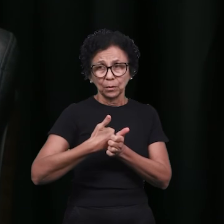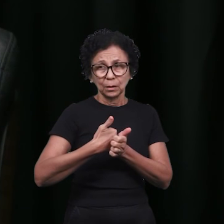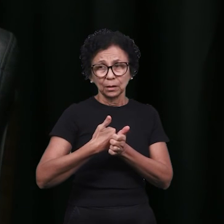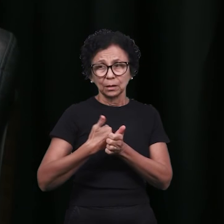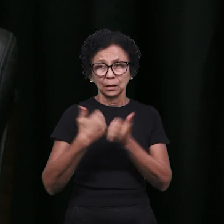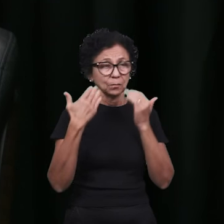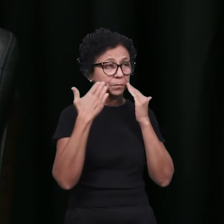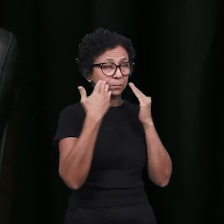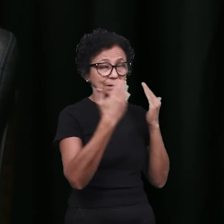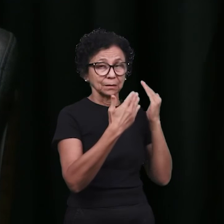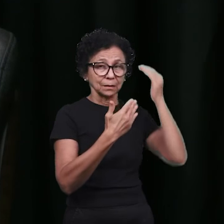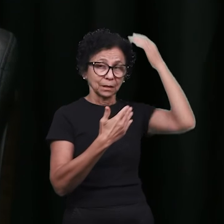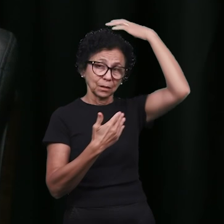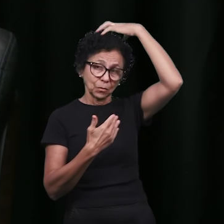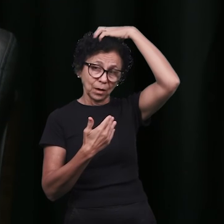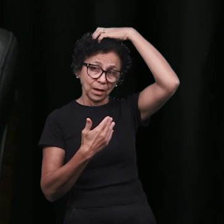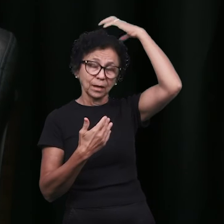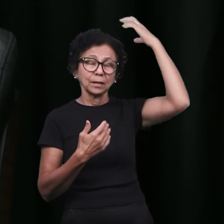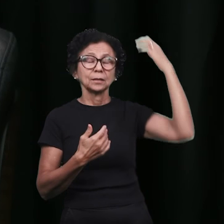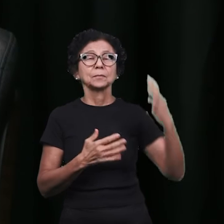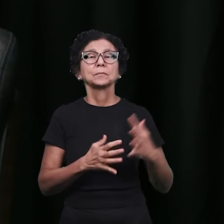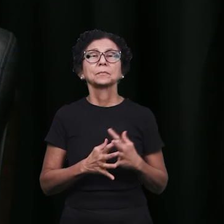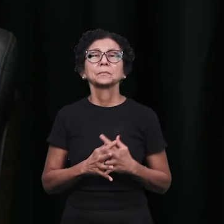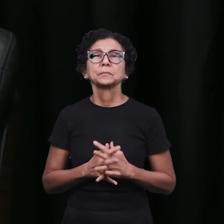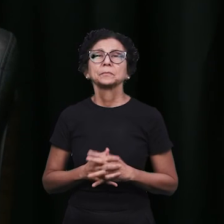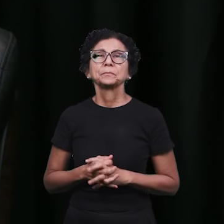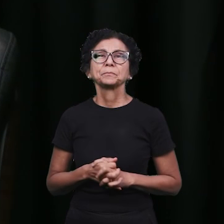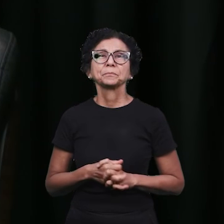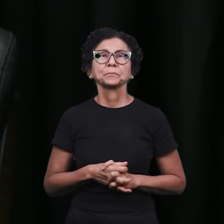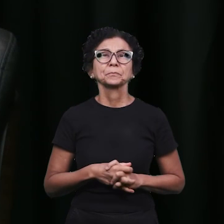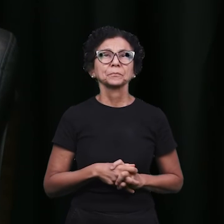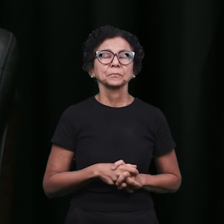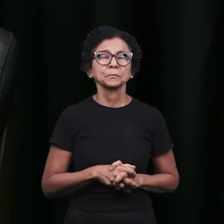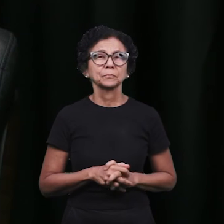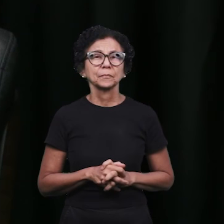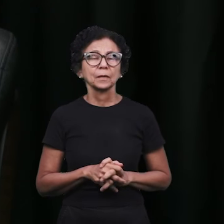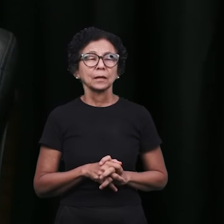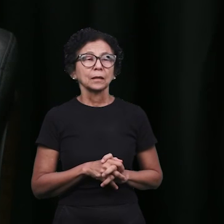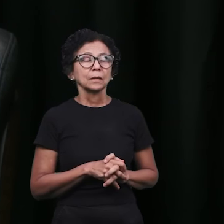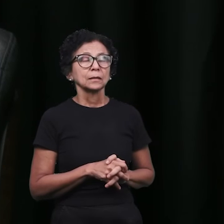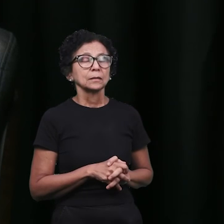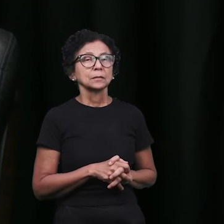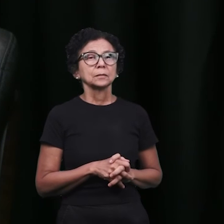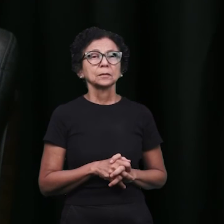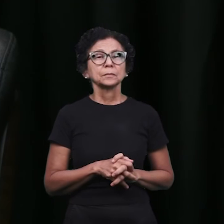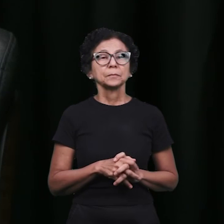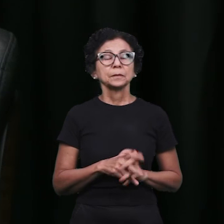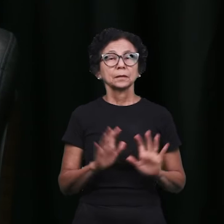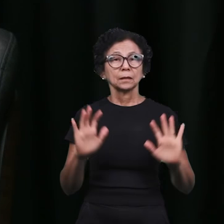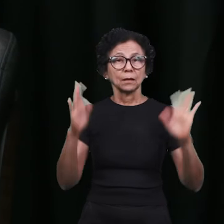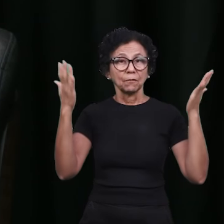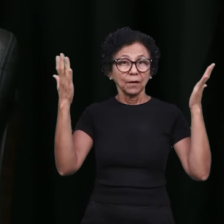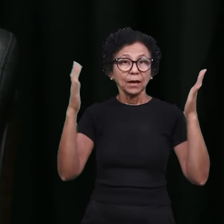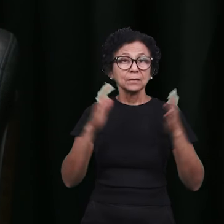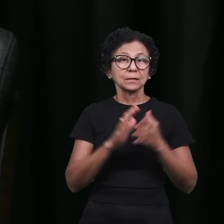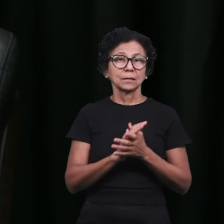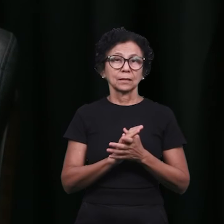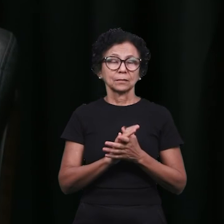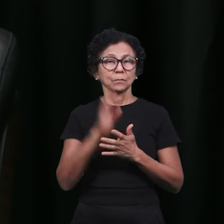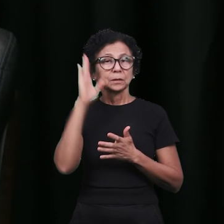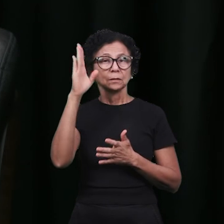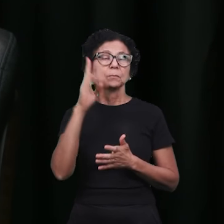fala do banquete do vinho, porque a figura, o elemento principal daquele banquete era